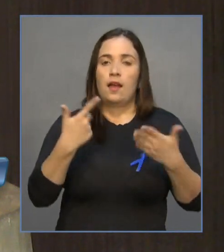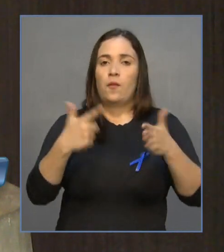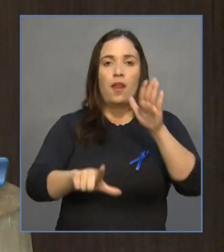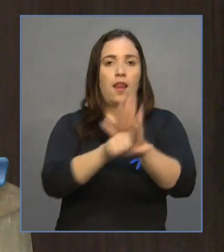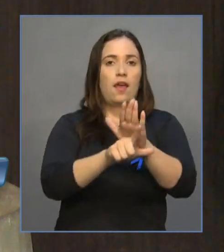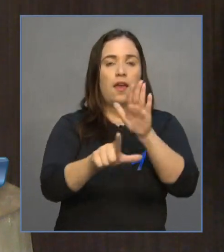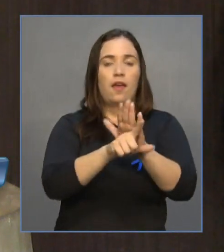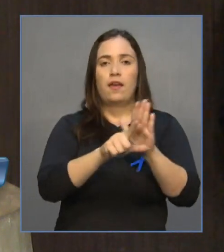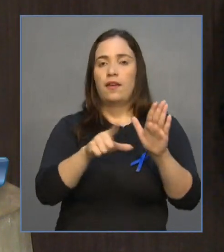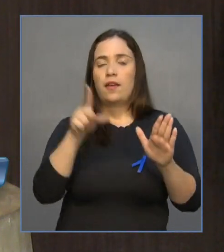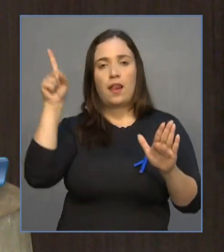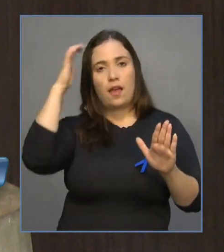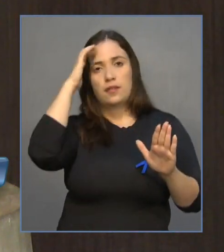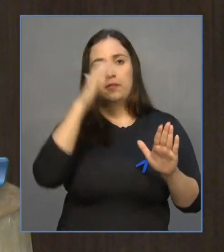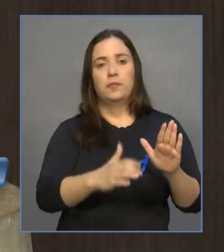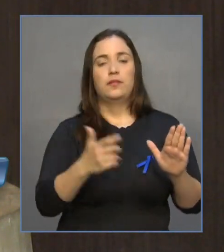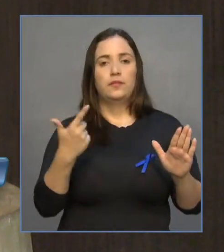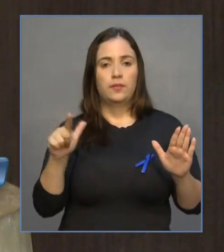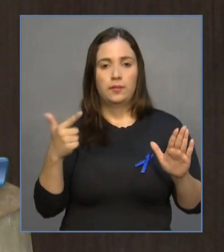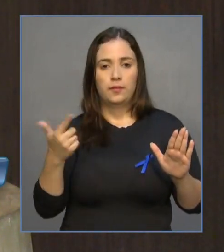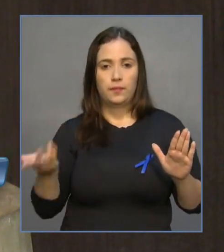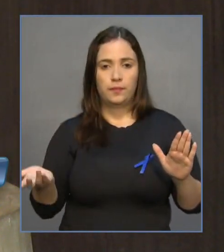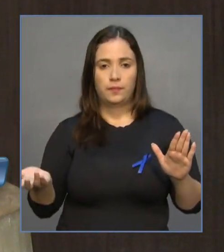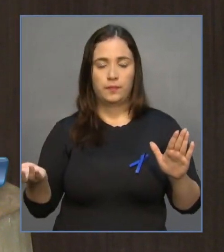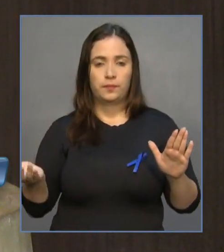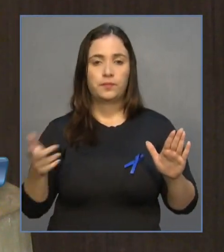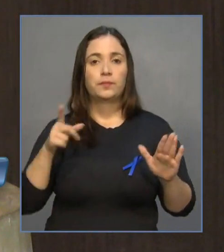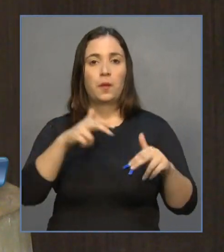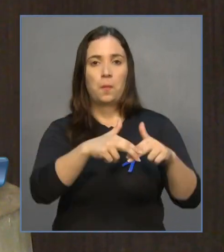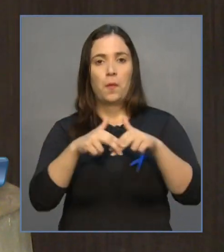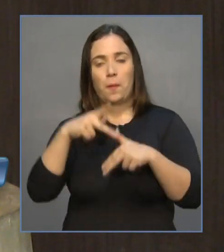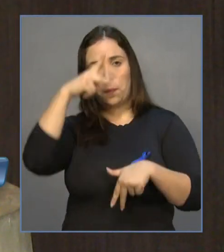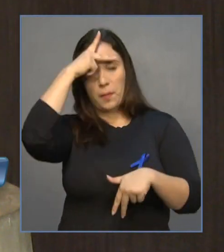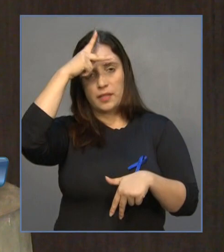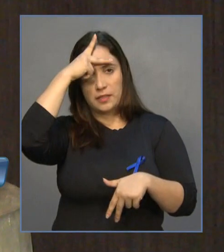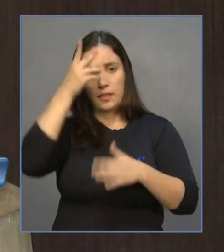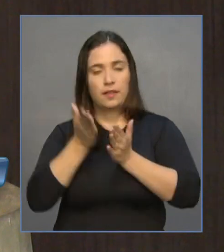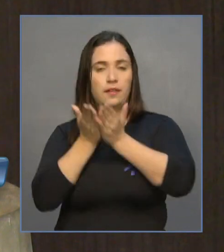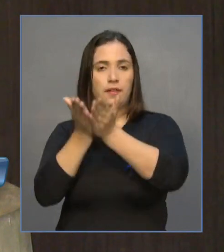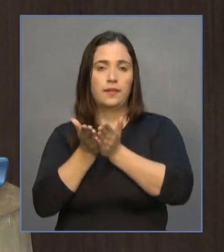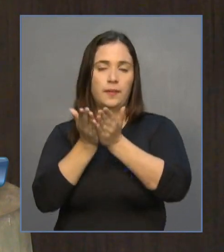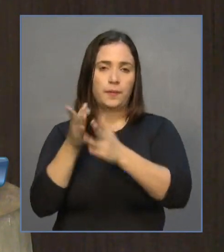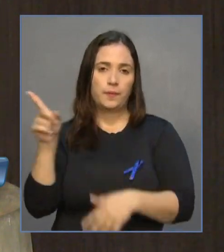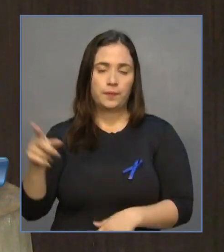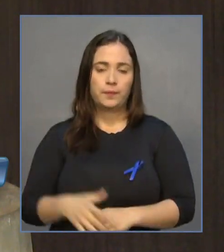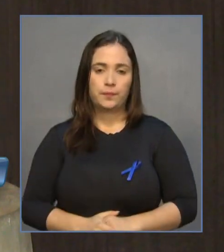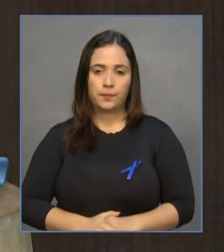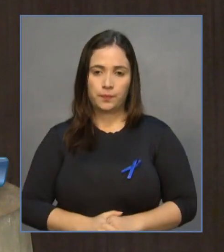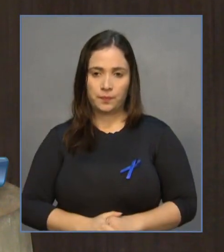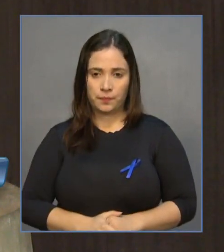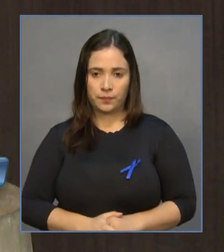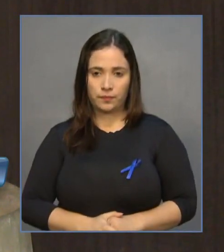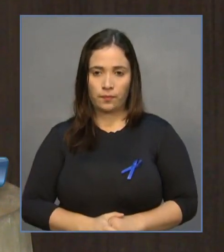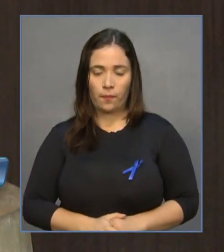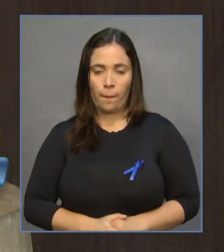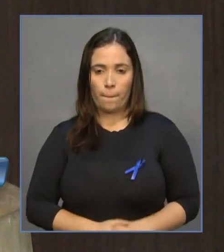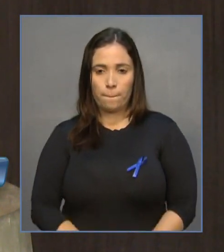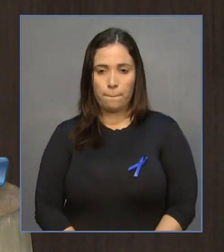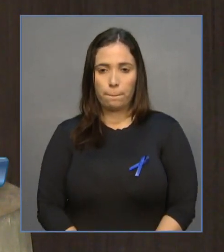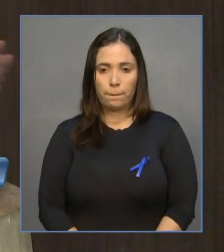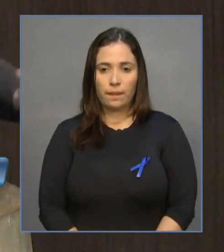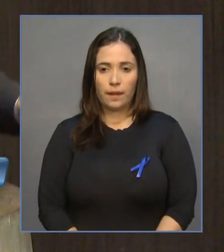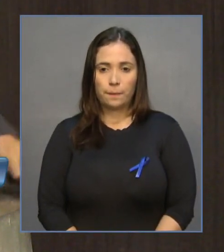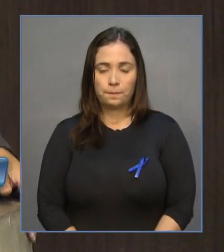ilegalmente daquelas comunidades para o complexo industrial e portuário do Pecém. Não resta... Veja,